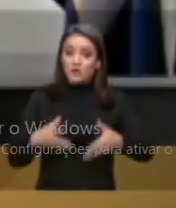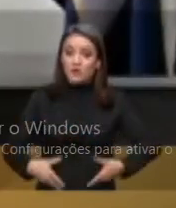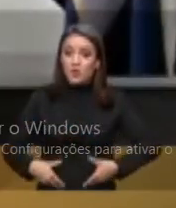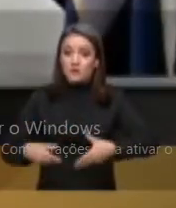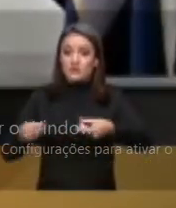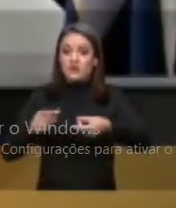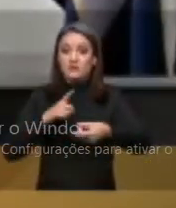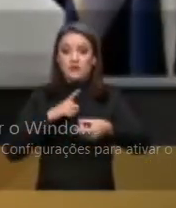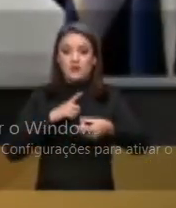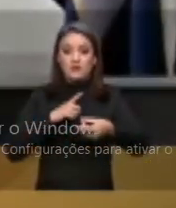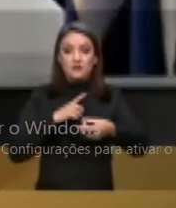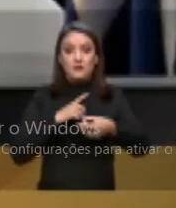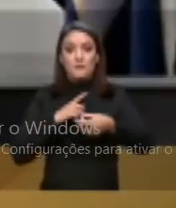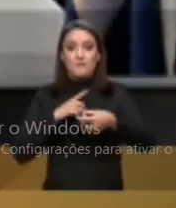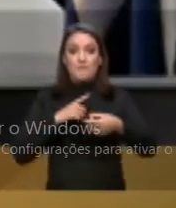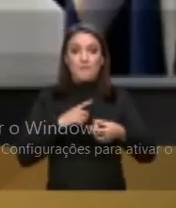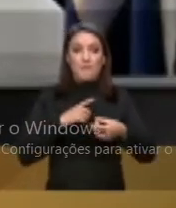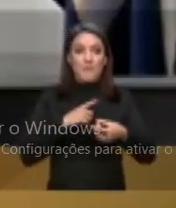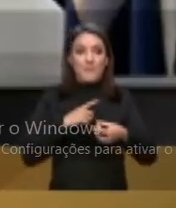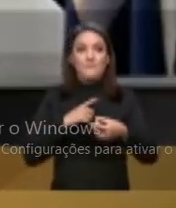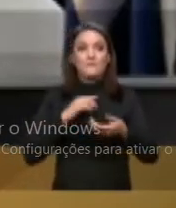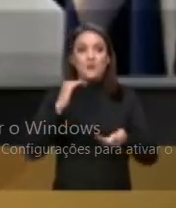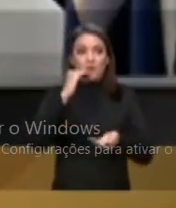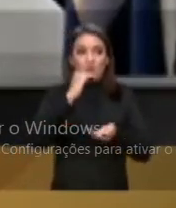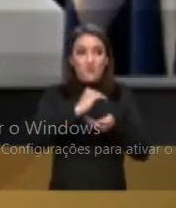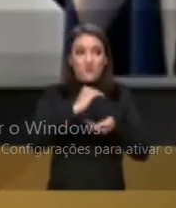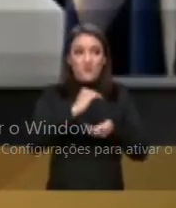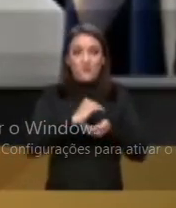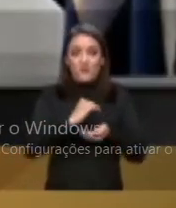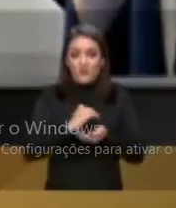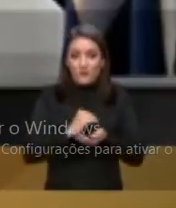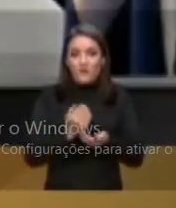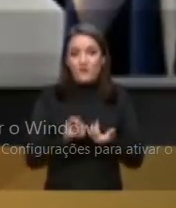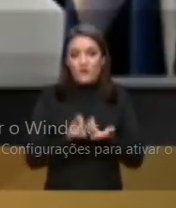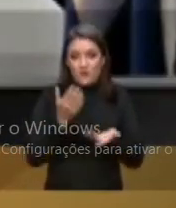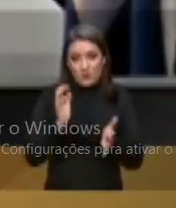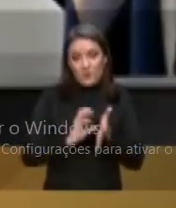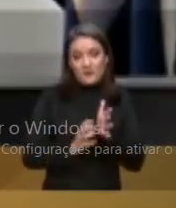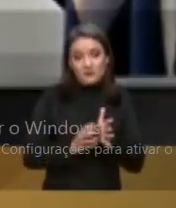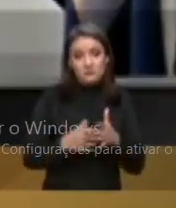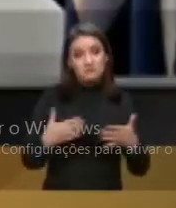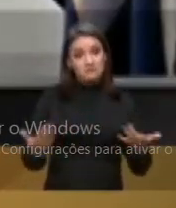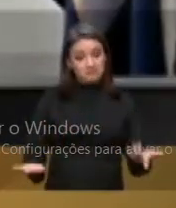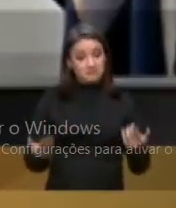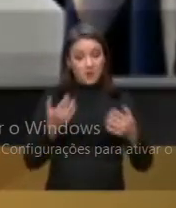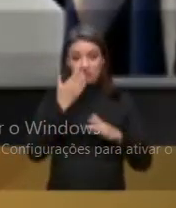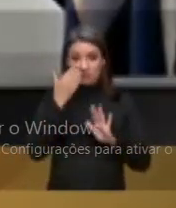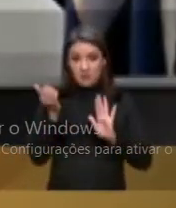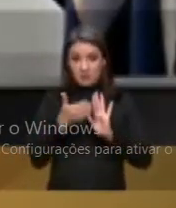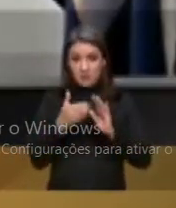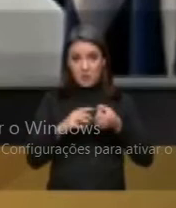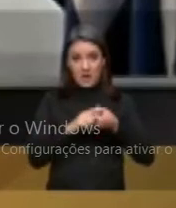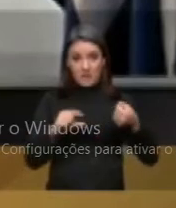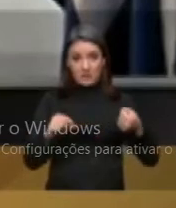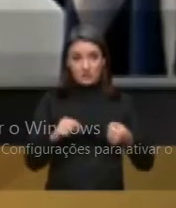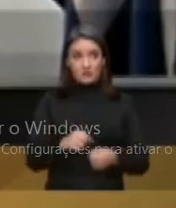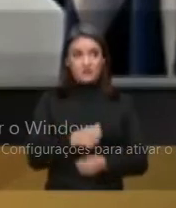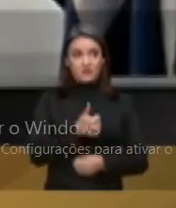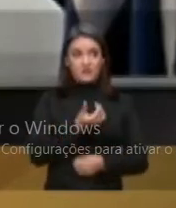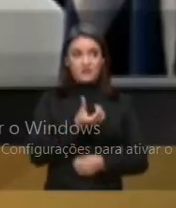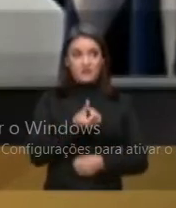gastos ali dispostos e visados na instituição do fundo partidário. Quanto à suposta